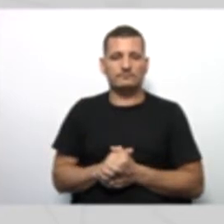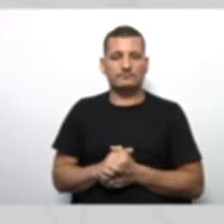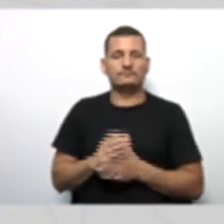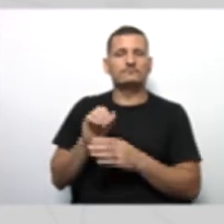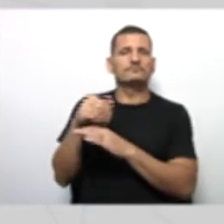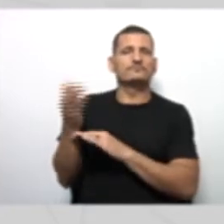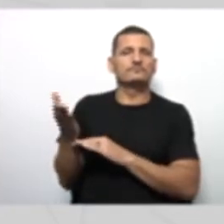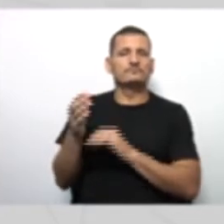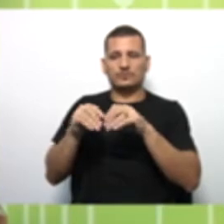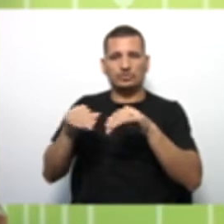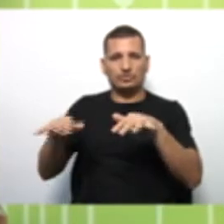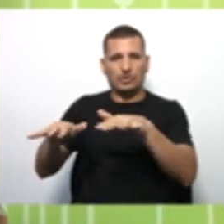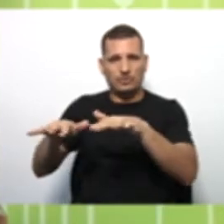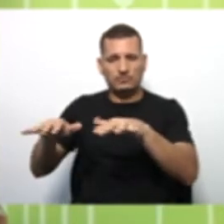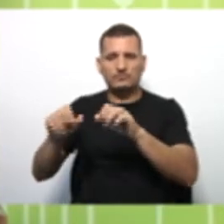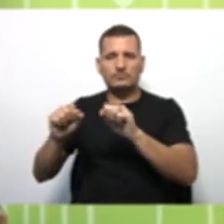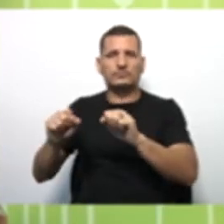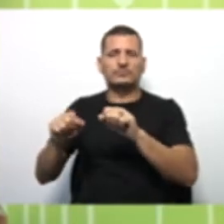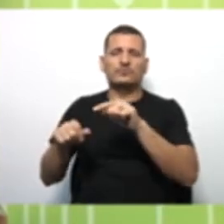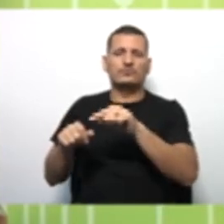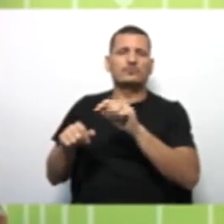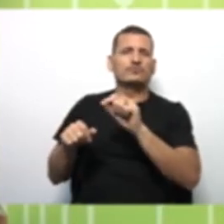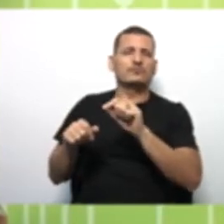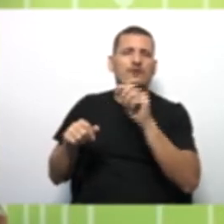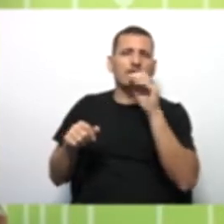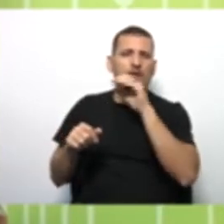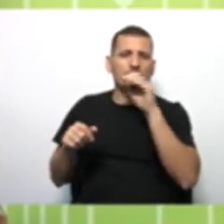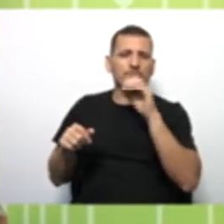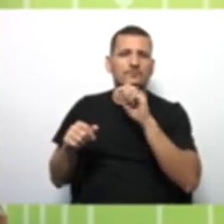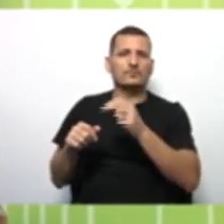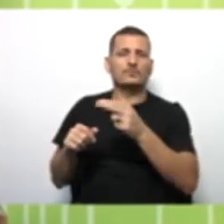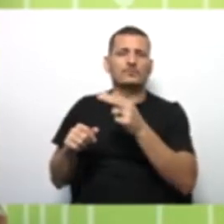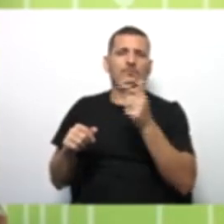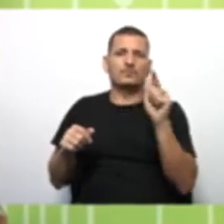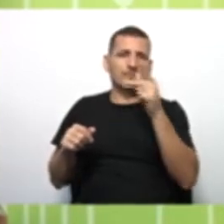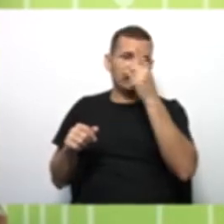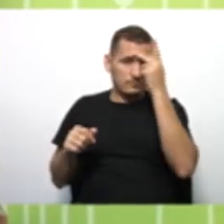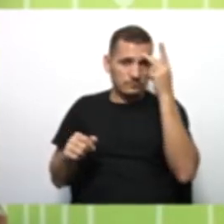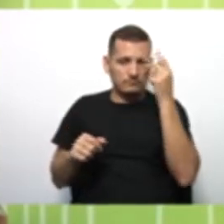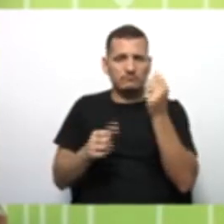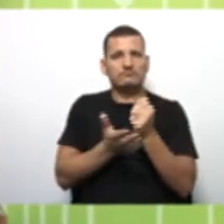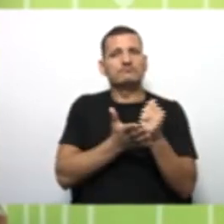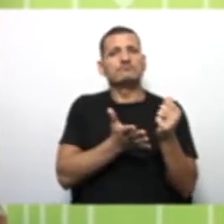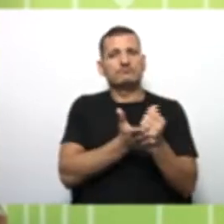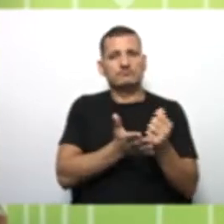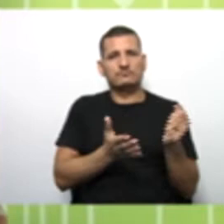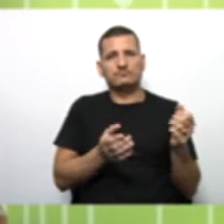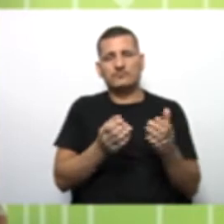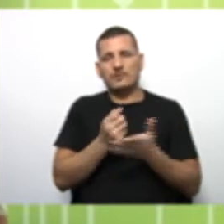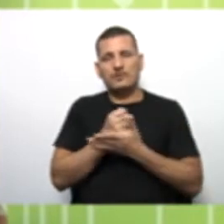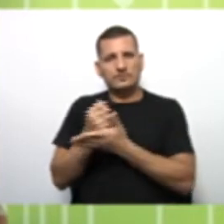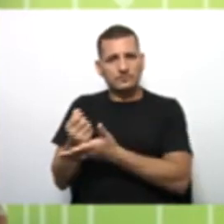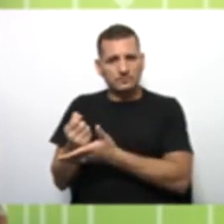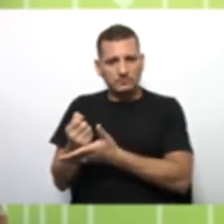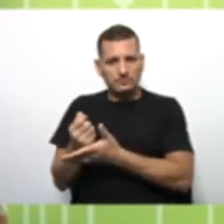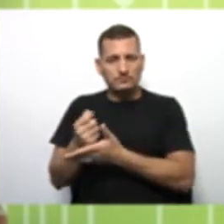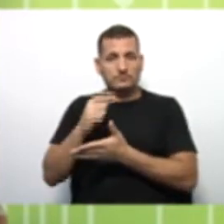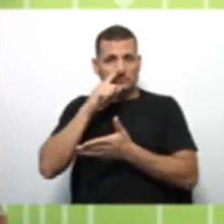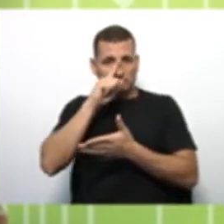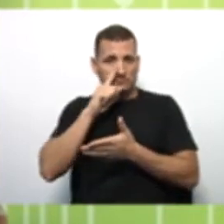nosso cronograma. E a gente tem os riscos externos, tá? Mudança ao ambiente externo, à organização que possuam causar